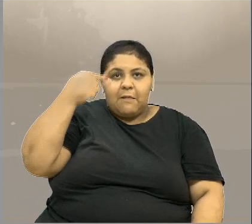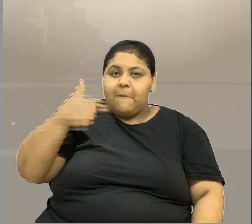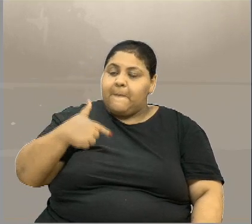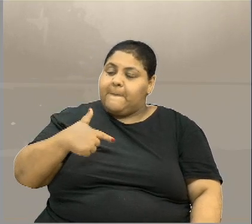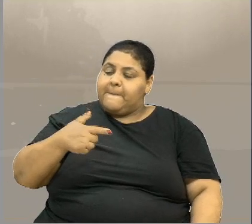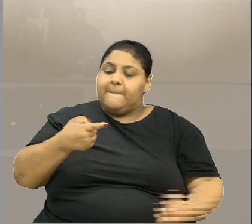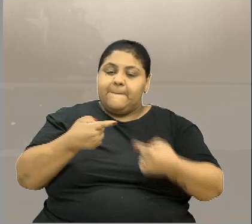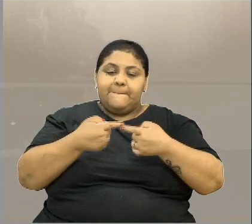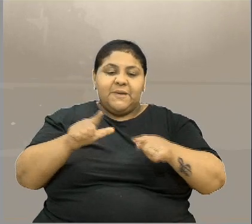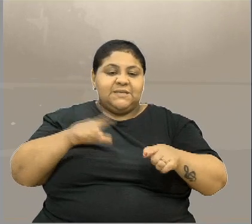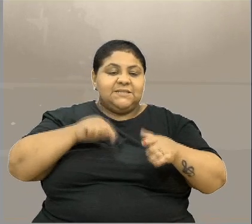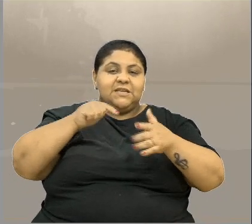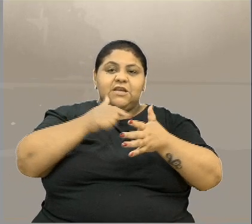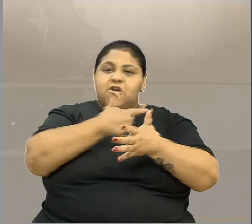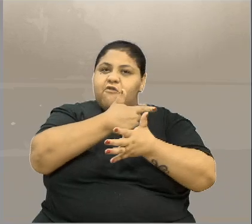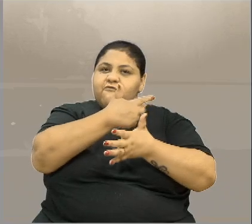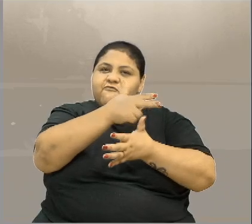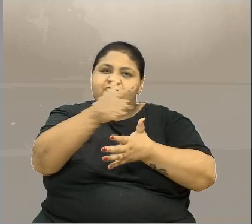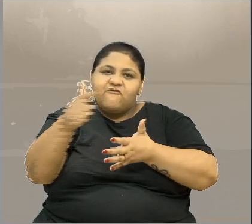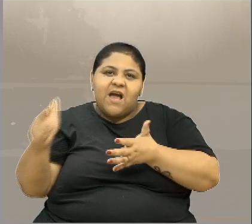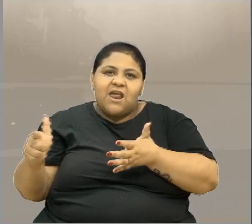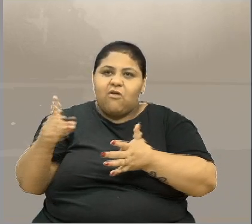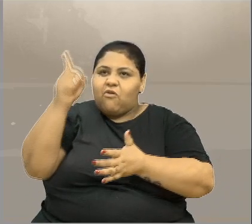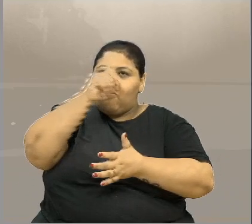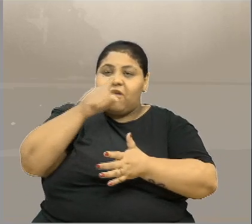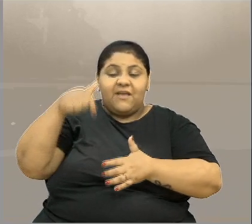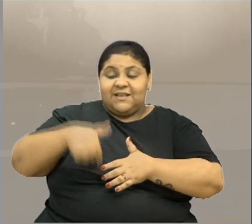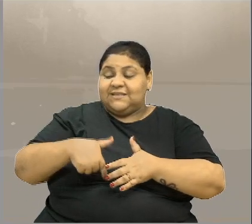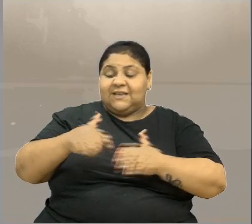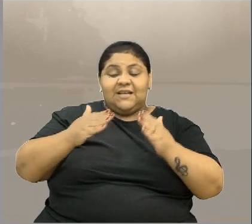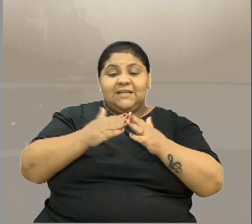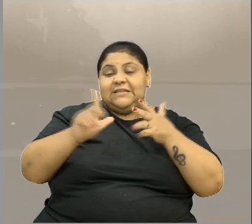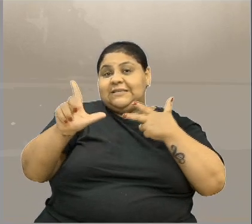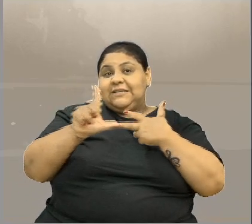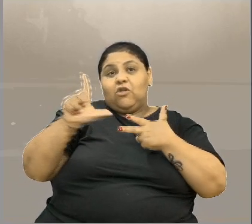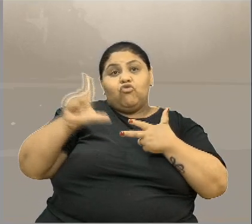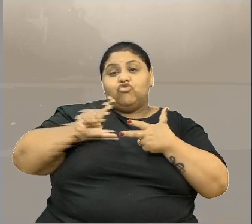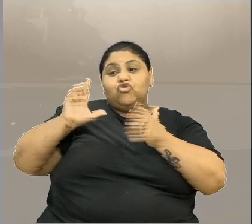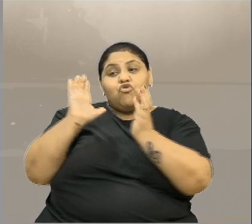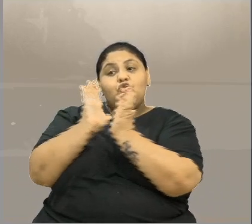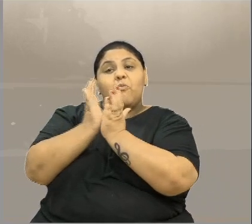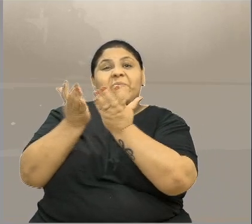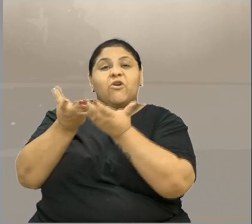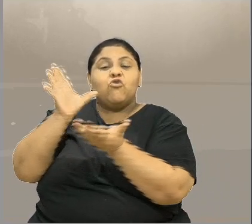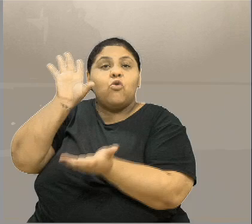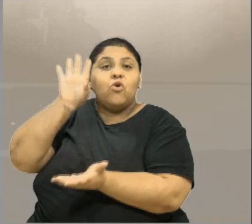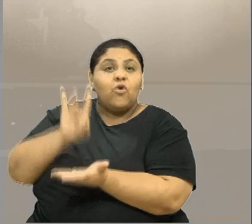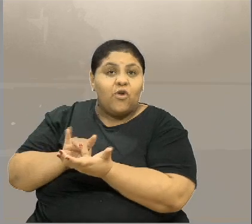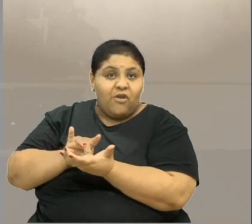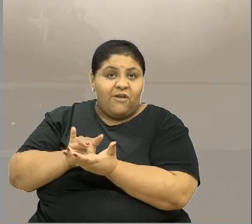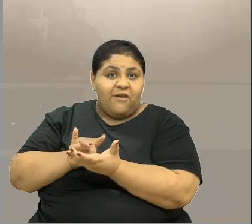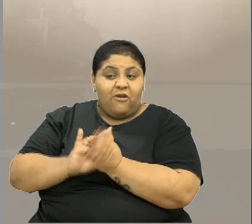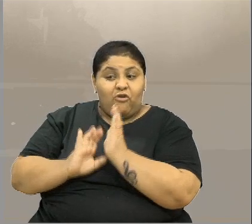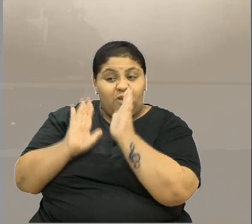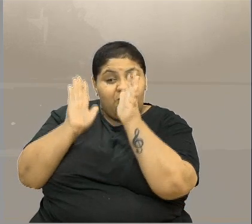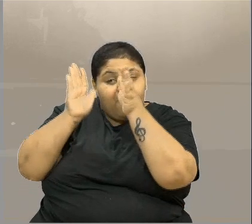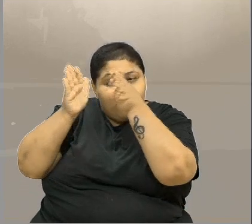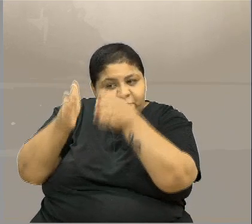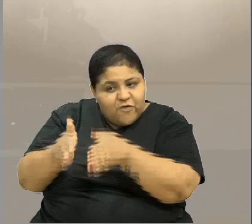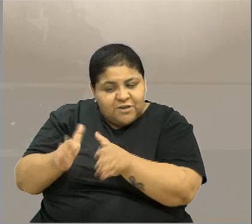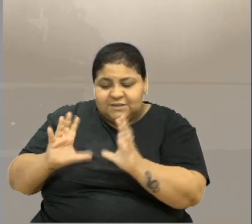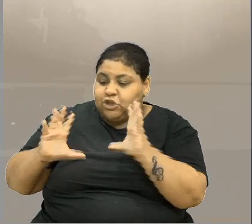outras deficiências. E esta Casa Legislativa não tinha uma comissão permanente que trabalhasse todas